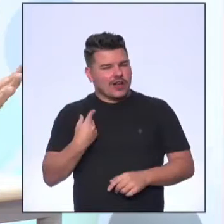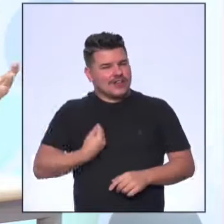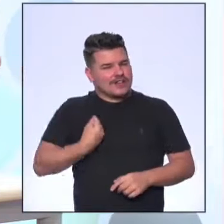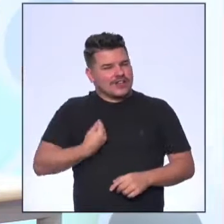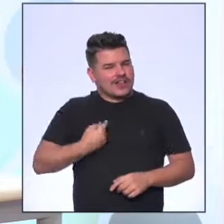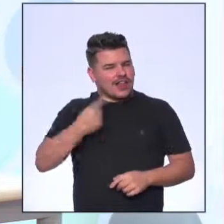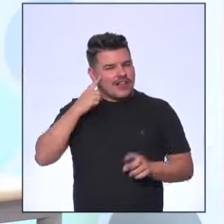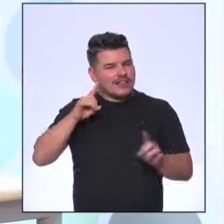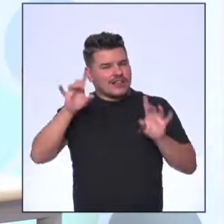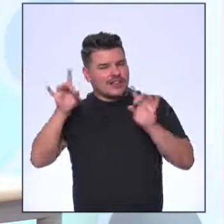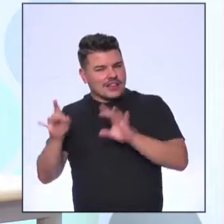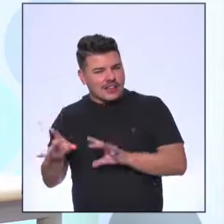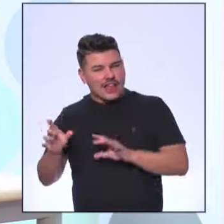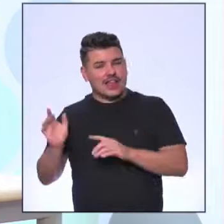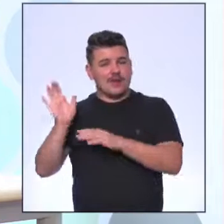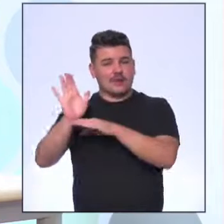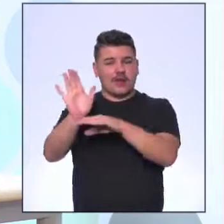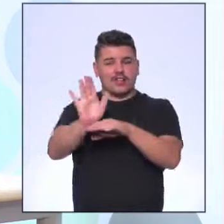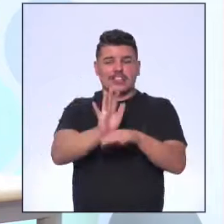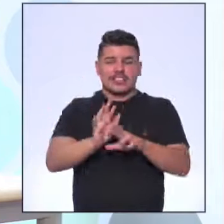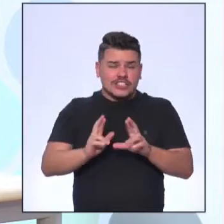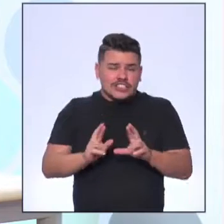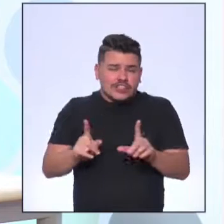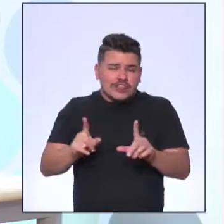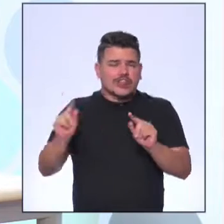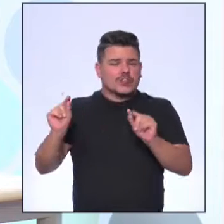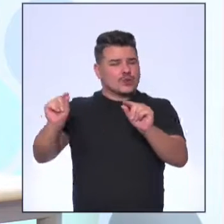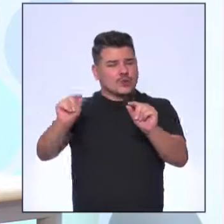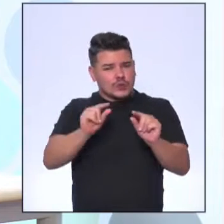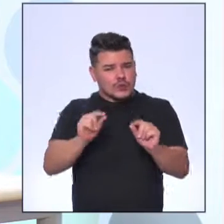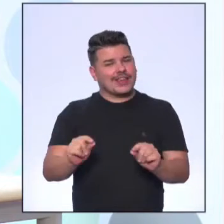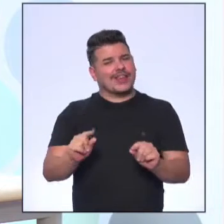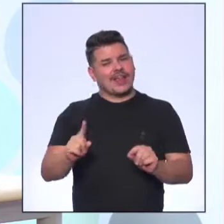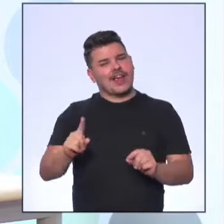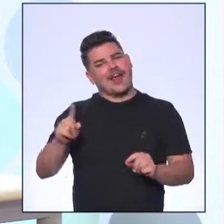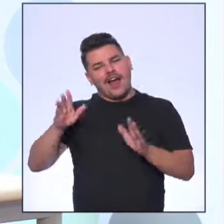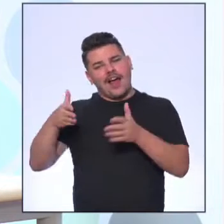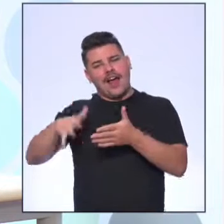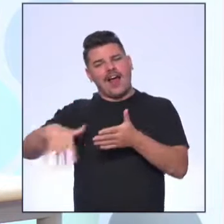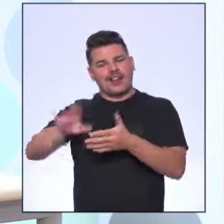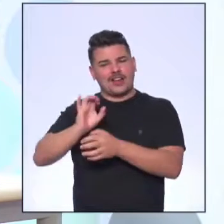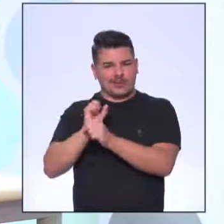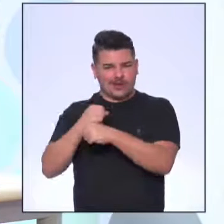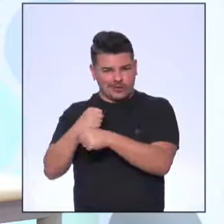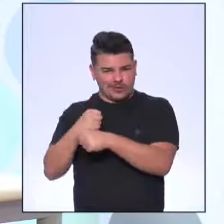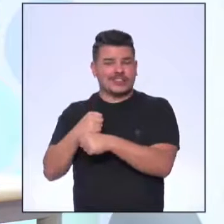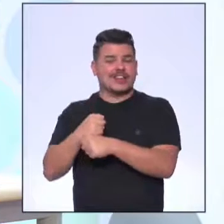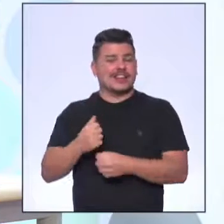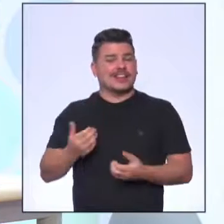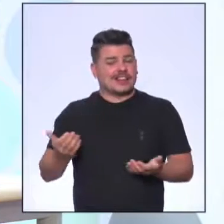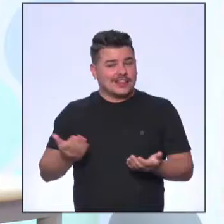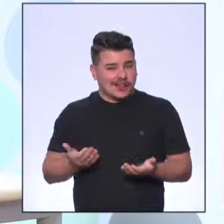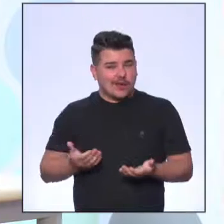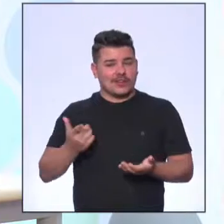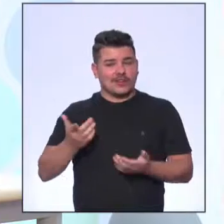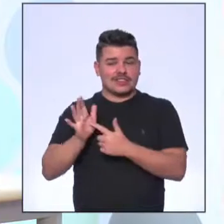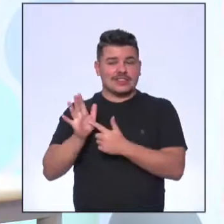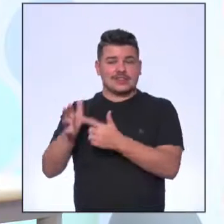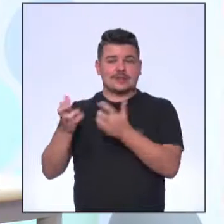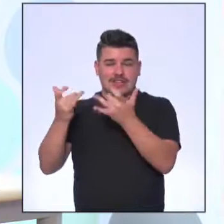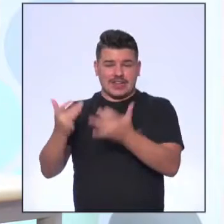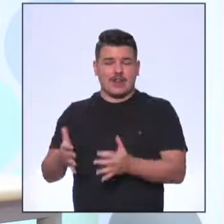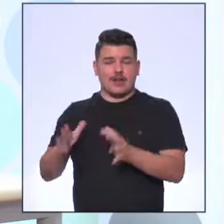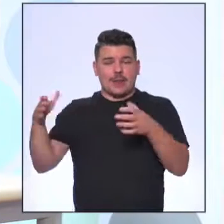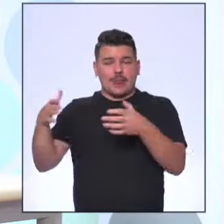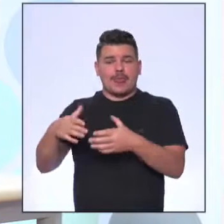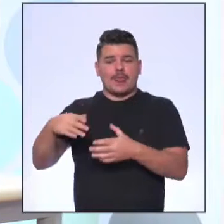dia, tá? Elas são diferentes daquelas que nós usamos na biologia. Então, nós vamos ver a definição de população